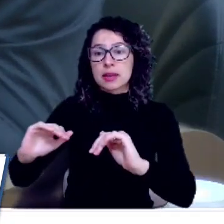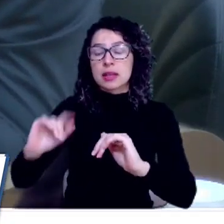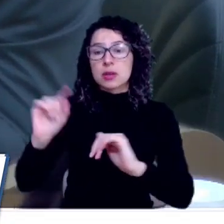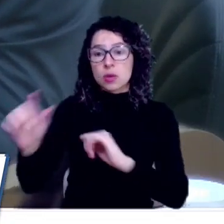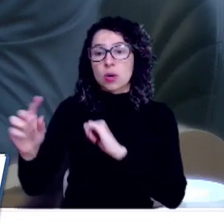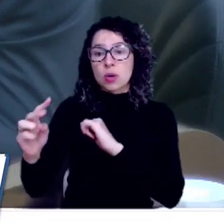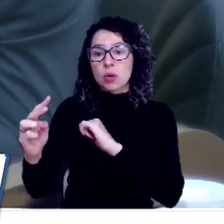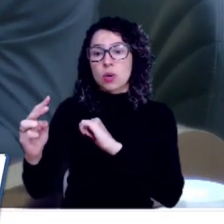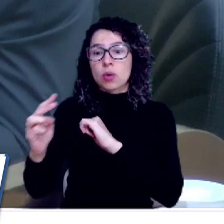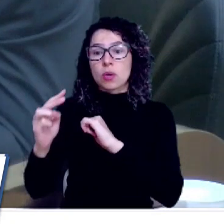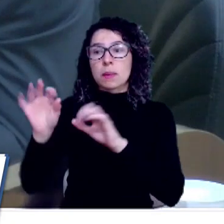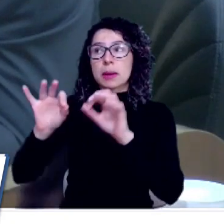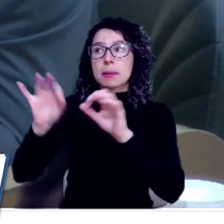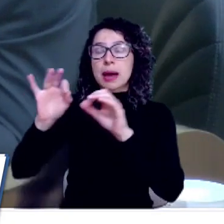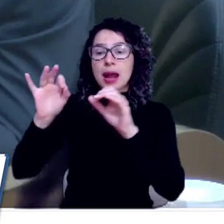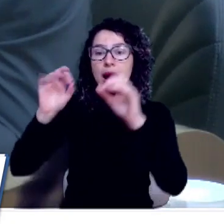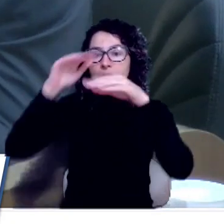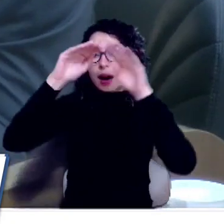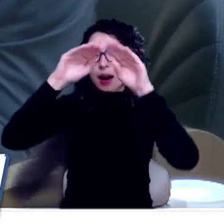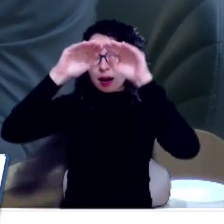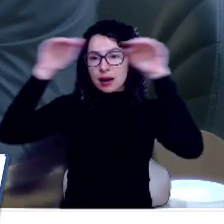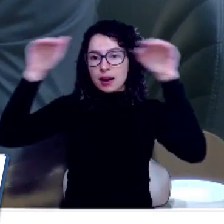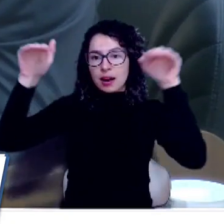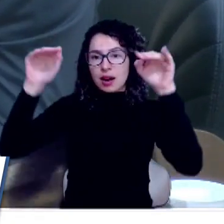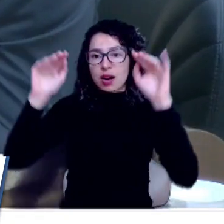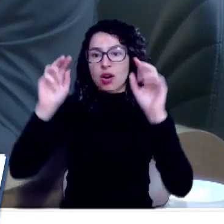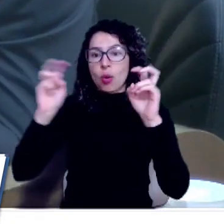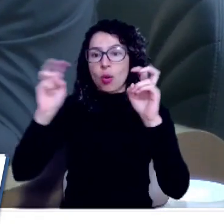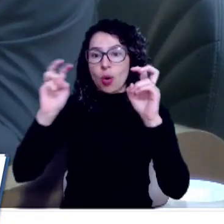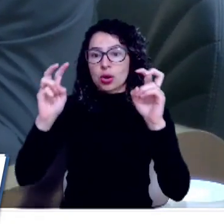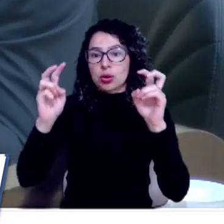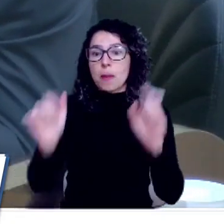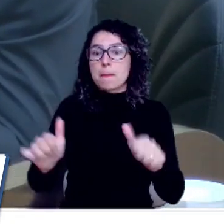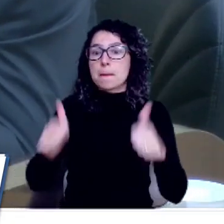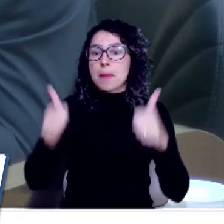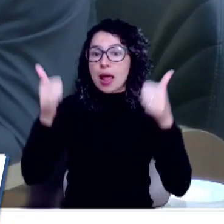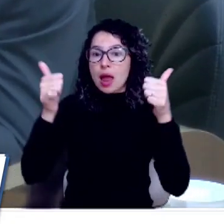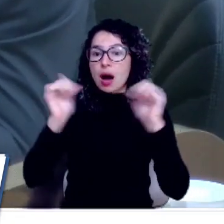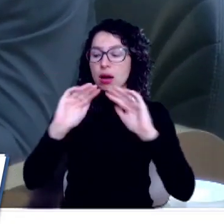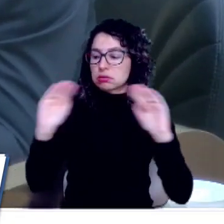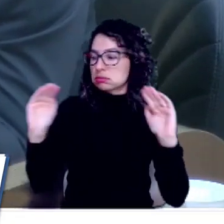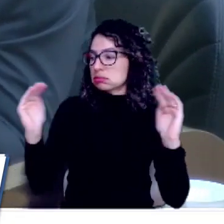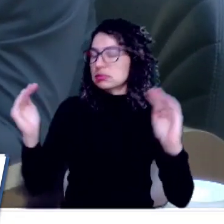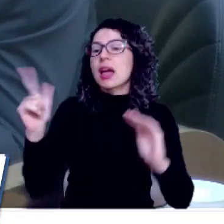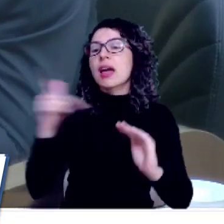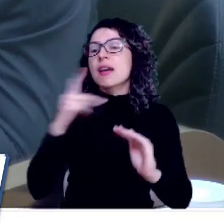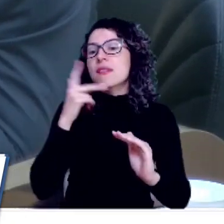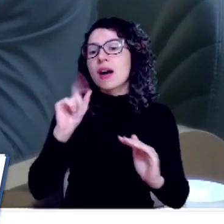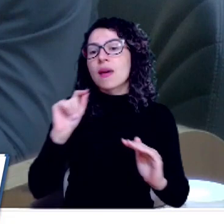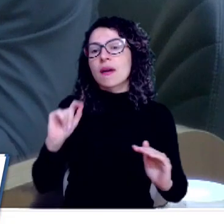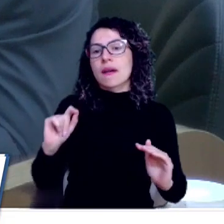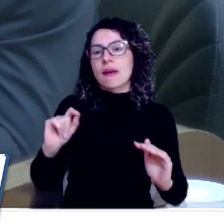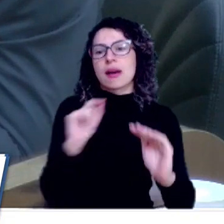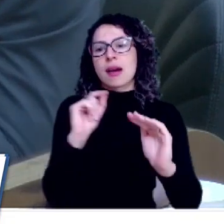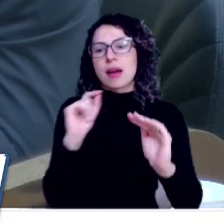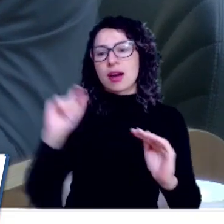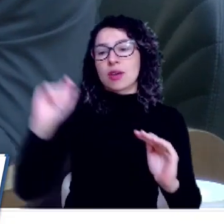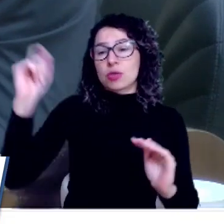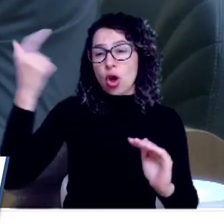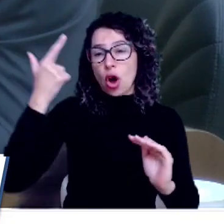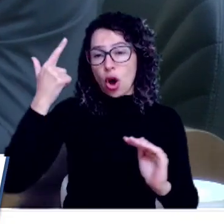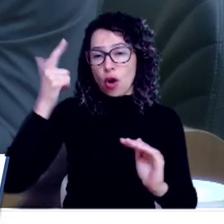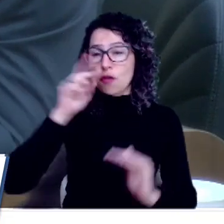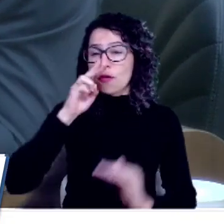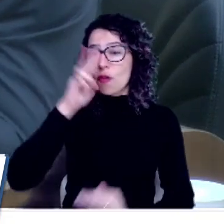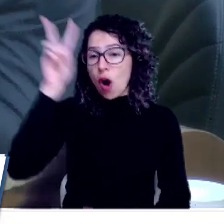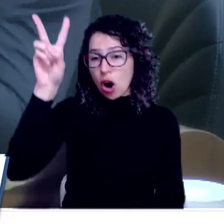de ônibus fosse melhorada. O que eles alegam? Com esse sol muito forte,